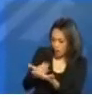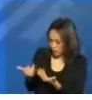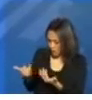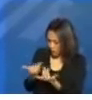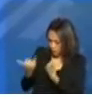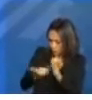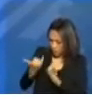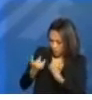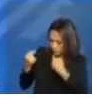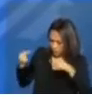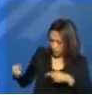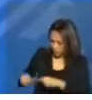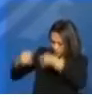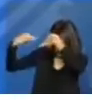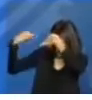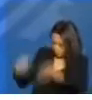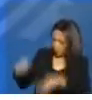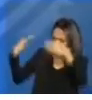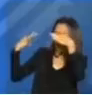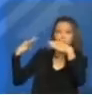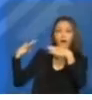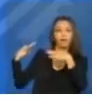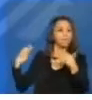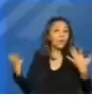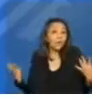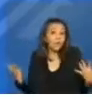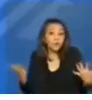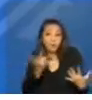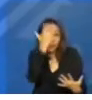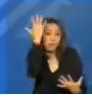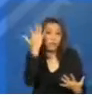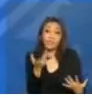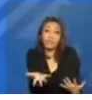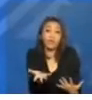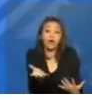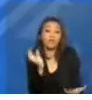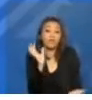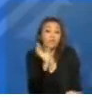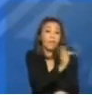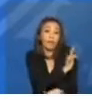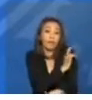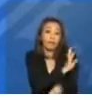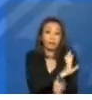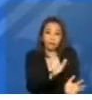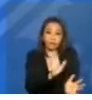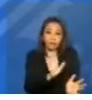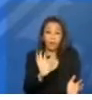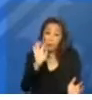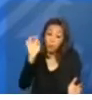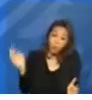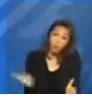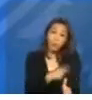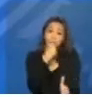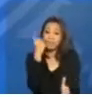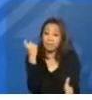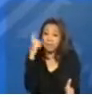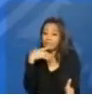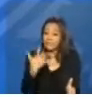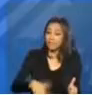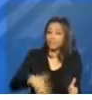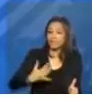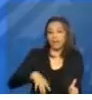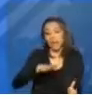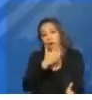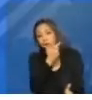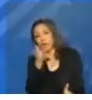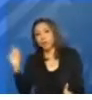batida, é só uma questão operacional. O grande ponto é o primeiro pagamento. Como na questão do Bolsa